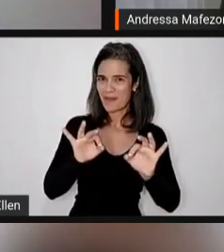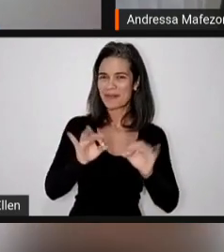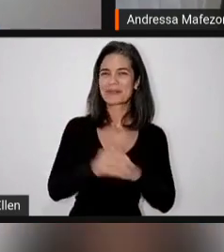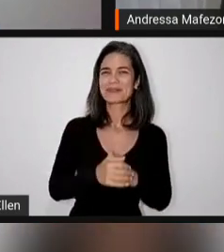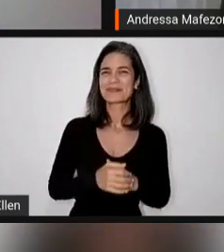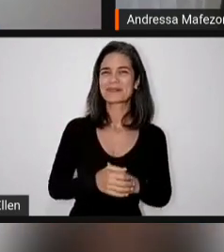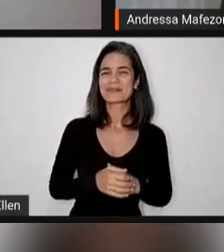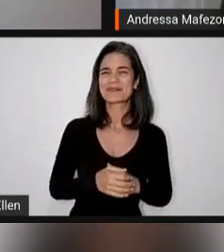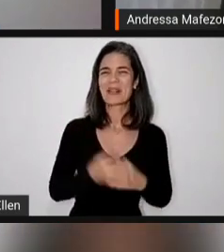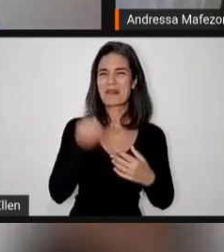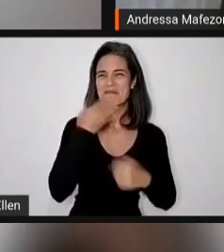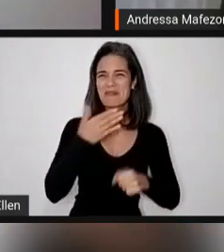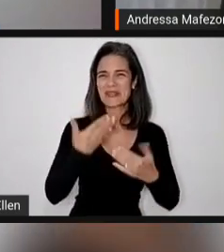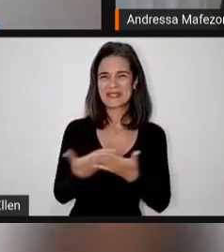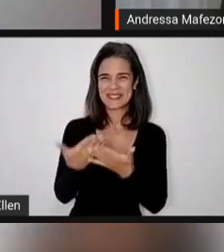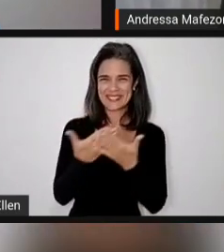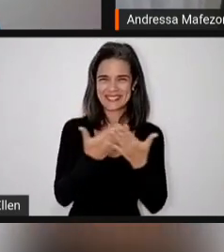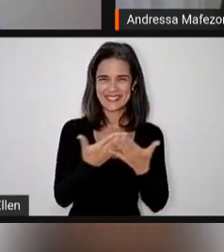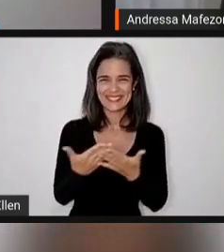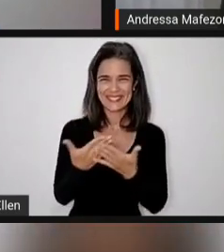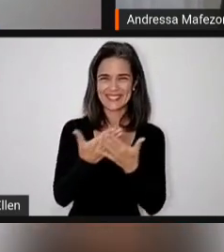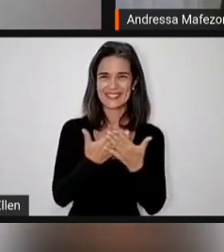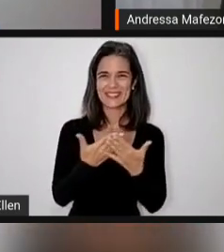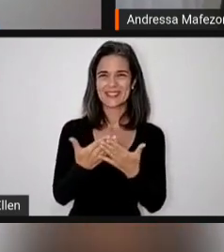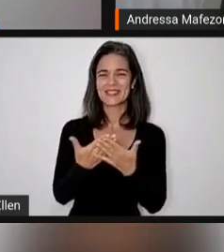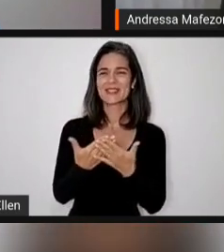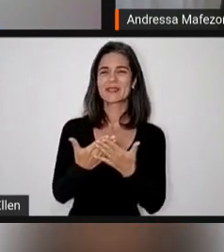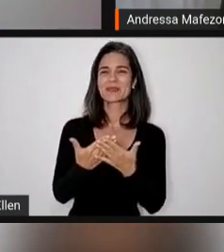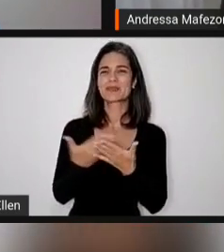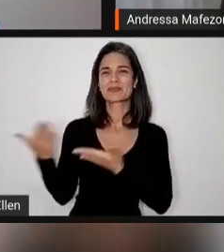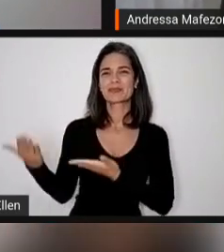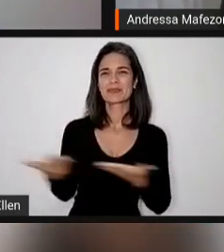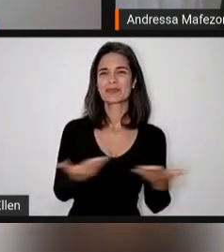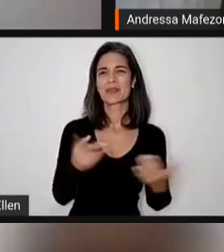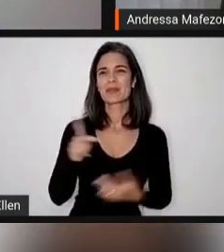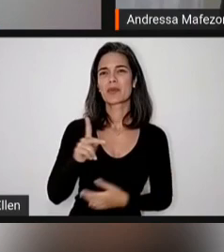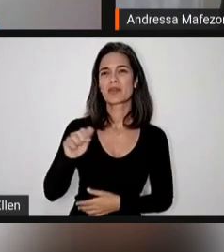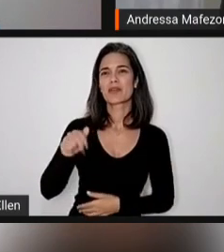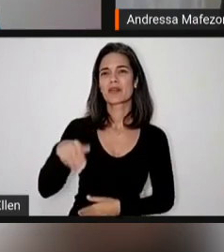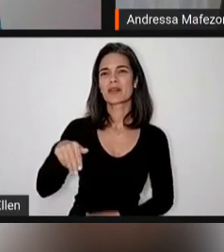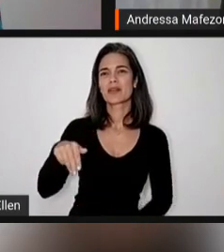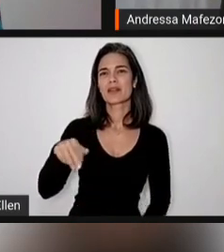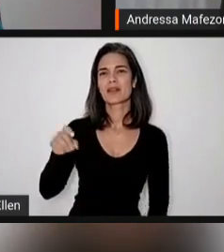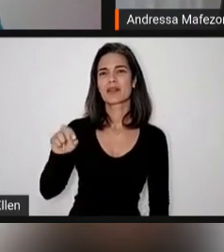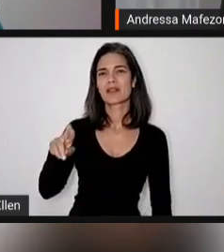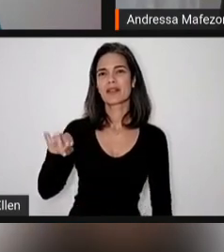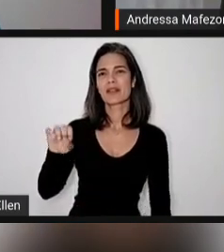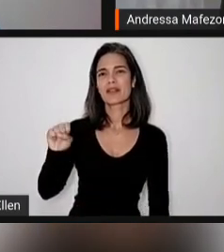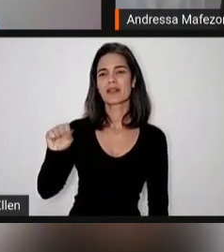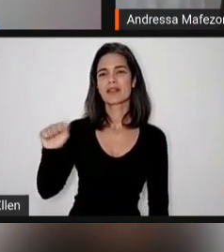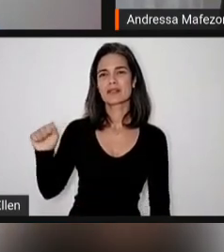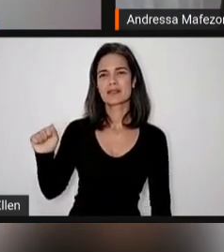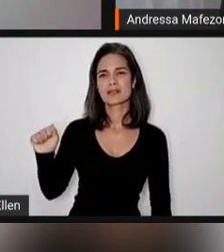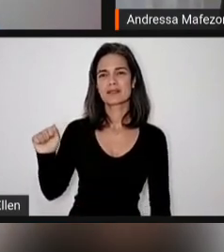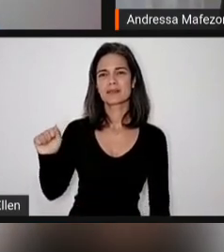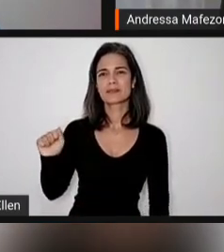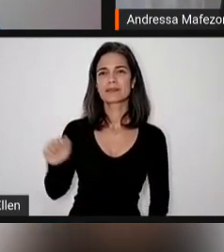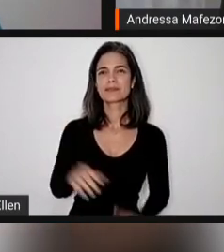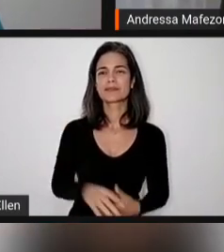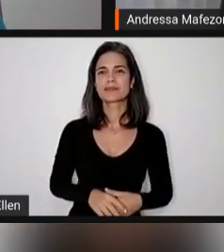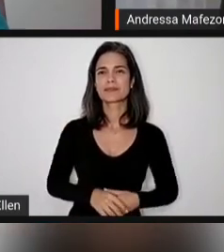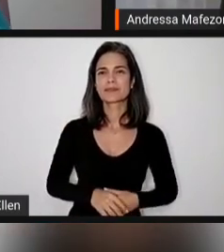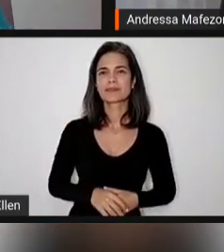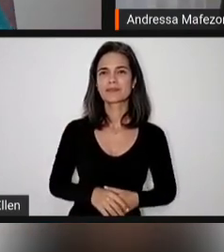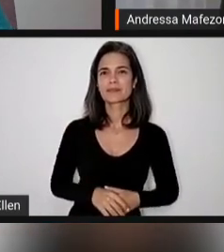bons estudos, consequentemente, né, à professora Andressa para que ela faça o fechamento, então, das nossas